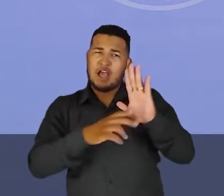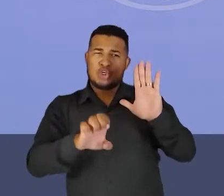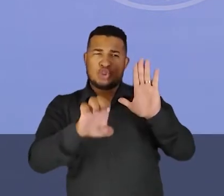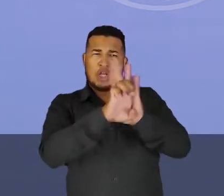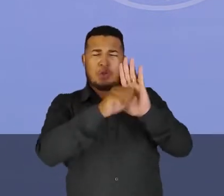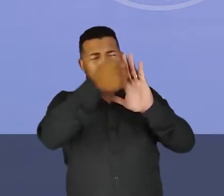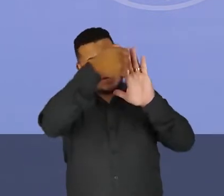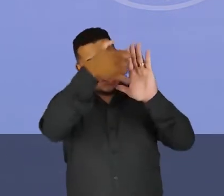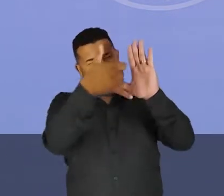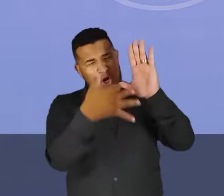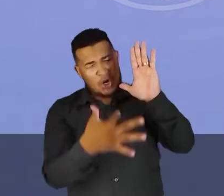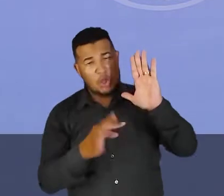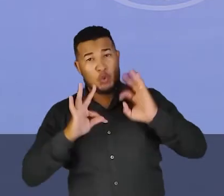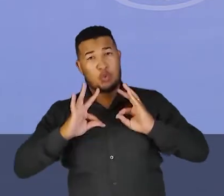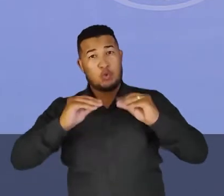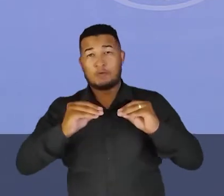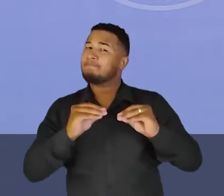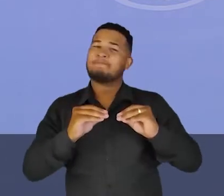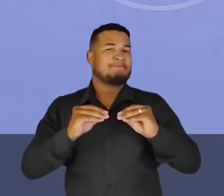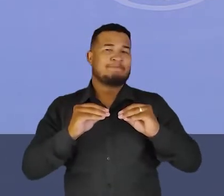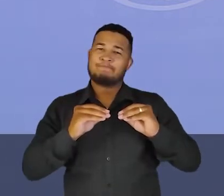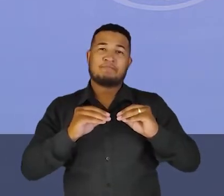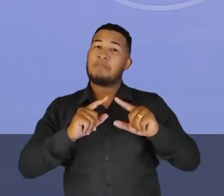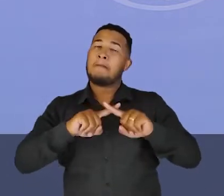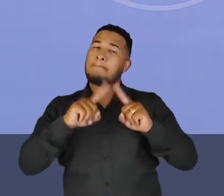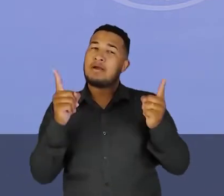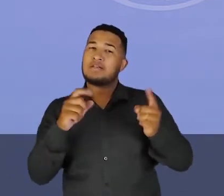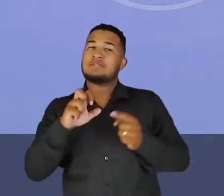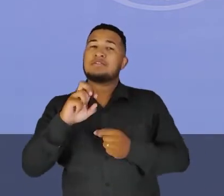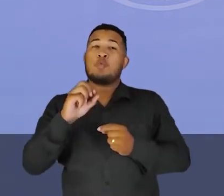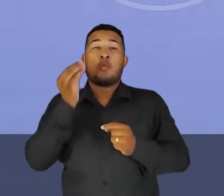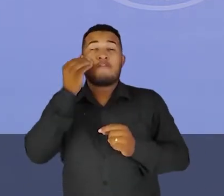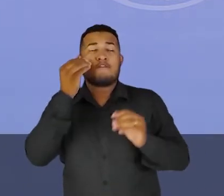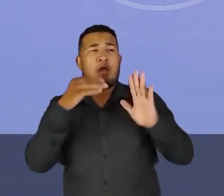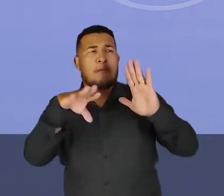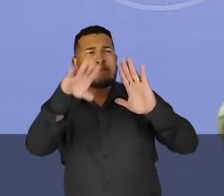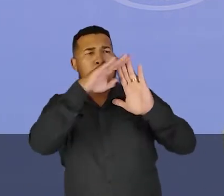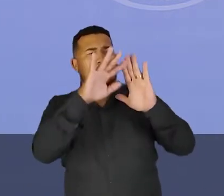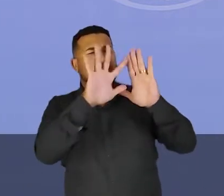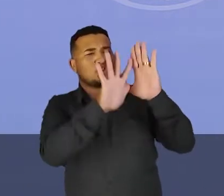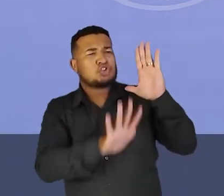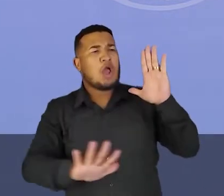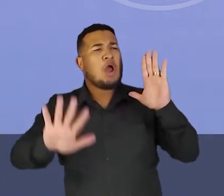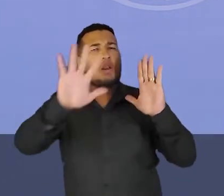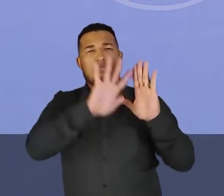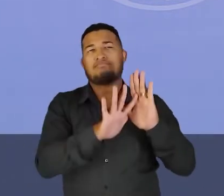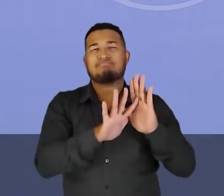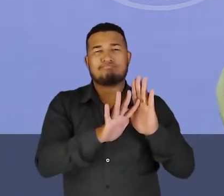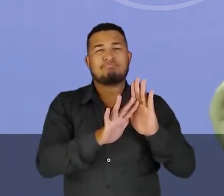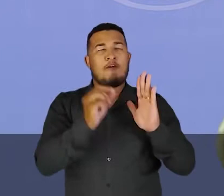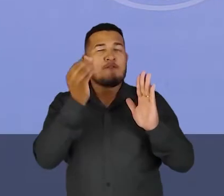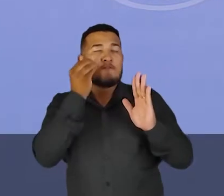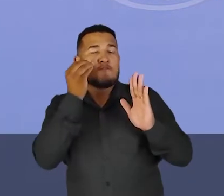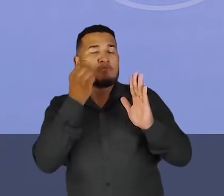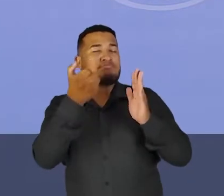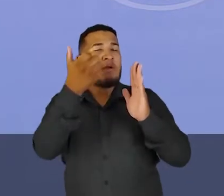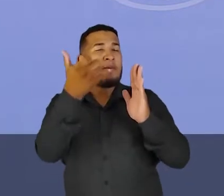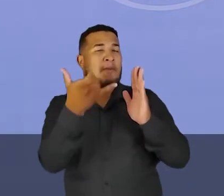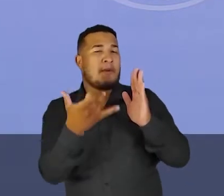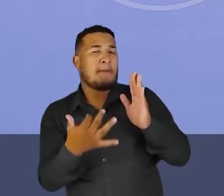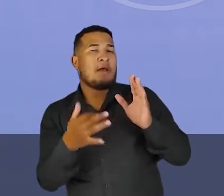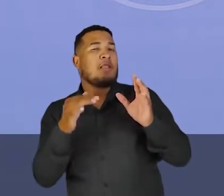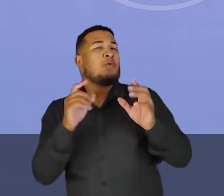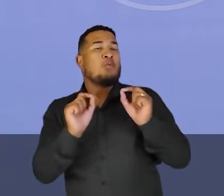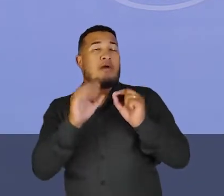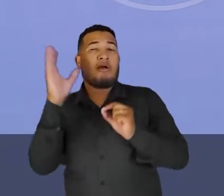o estatuto para vocês, mas sim, no geral, vamos dar uma pincelada do que